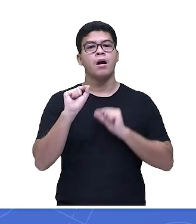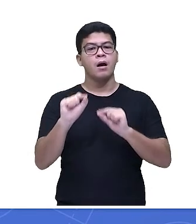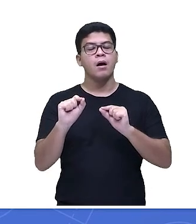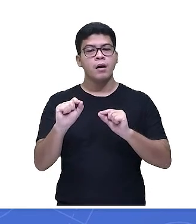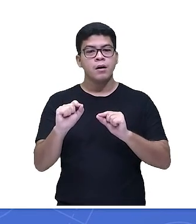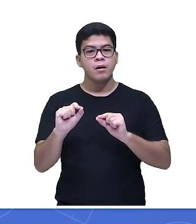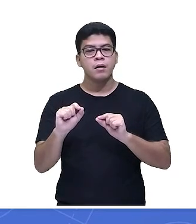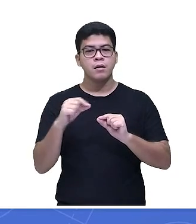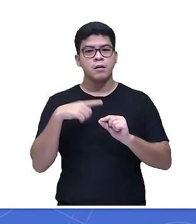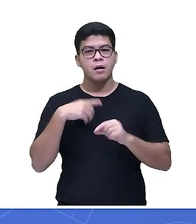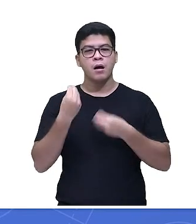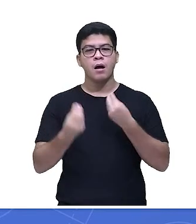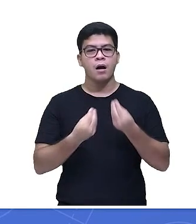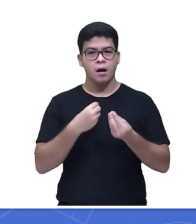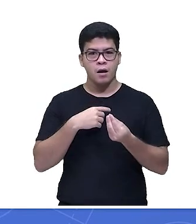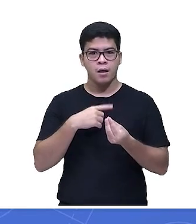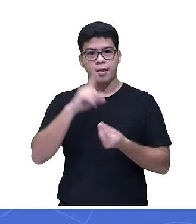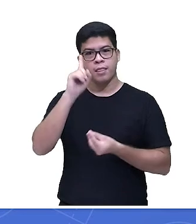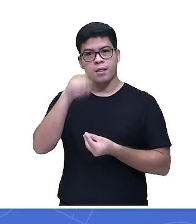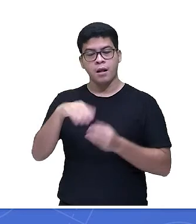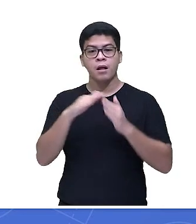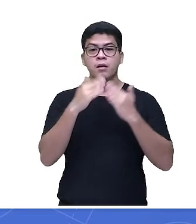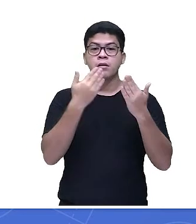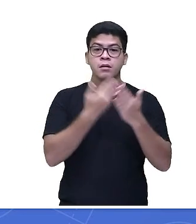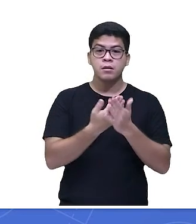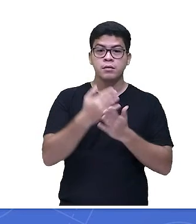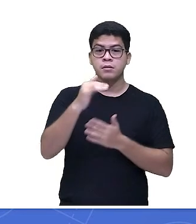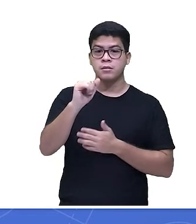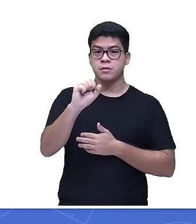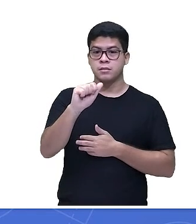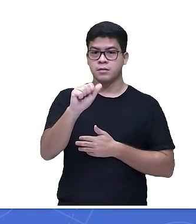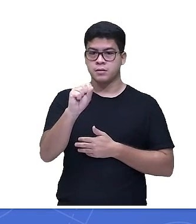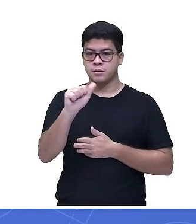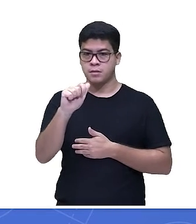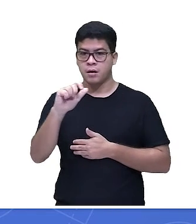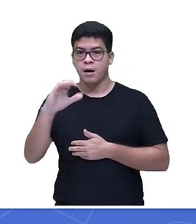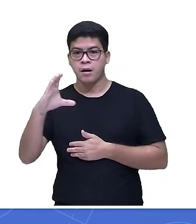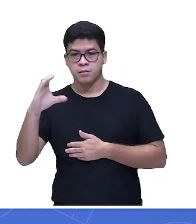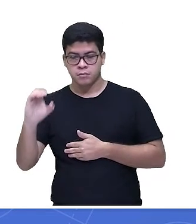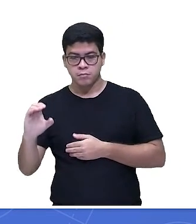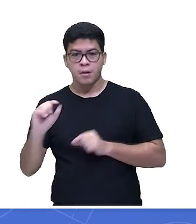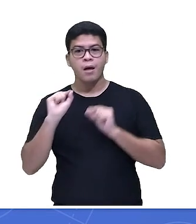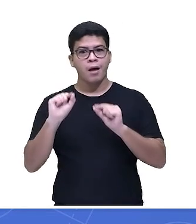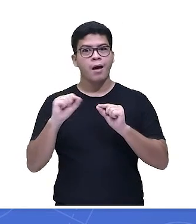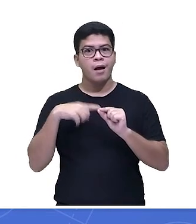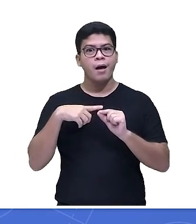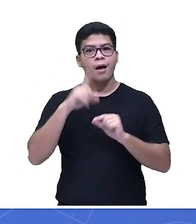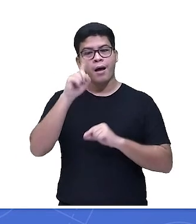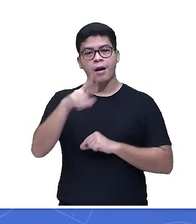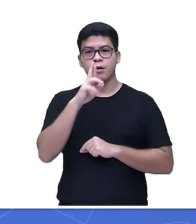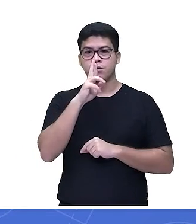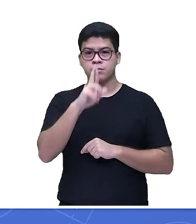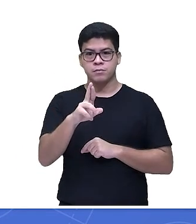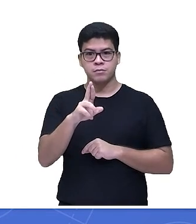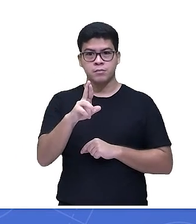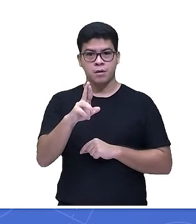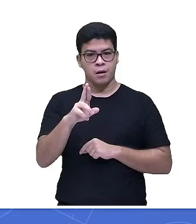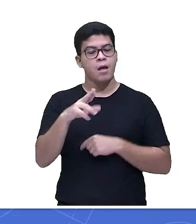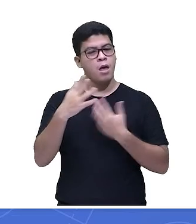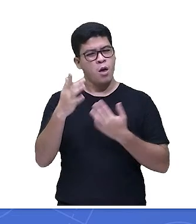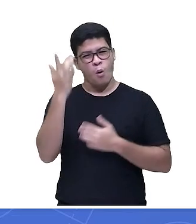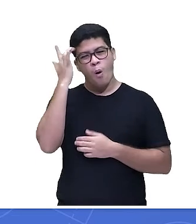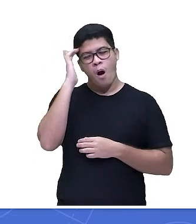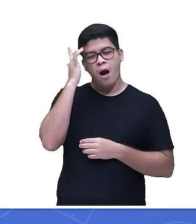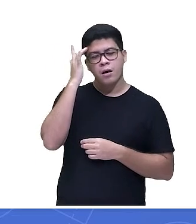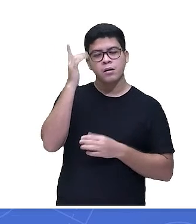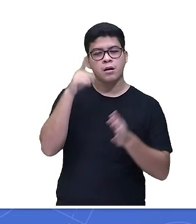Heloísa Araújo dos Santos, Escola Isaac Werner. Ela disse que a letra A, acho que deve ser a primeira